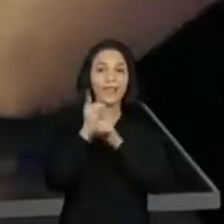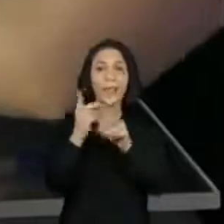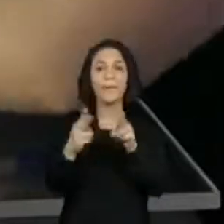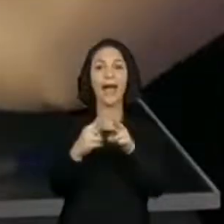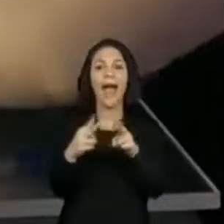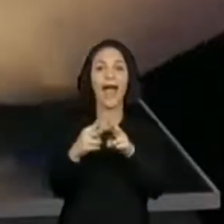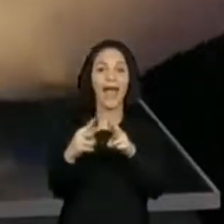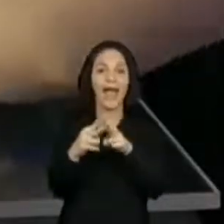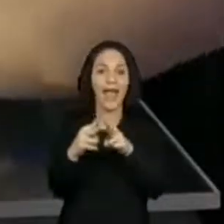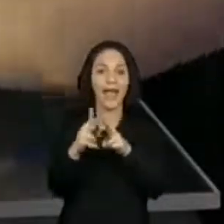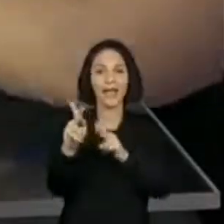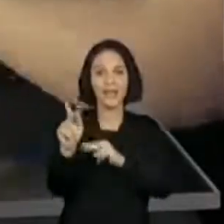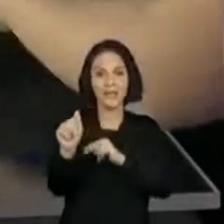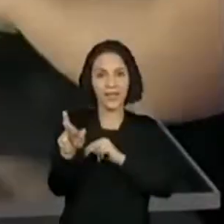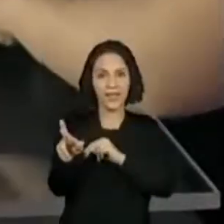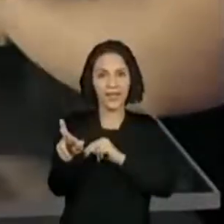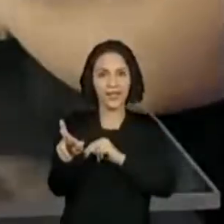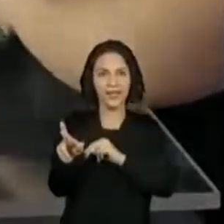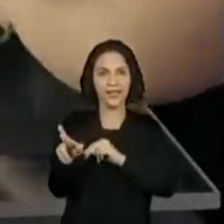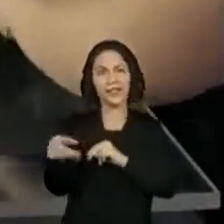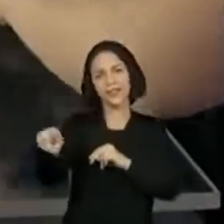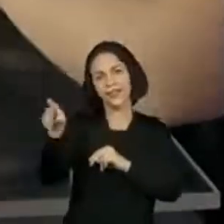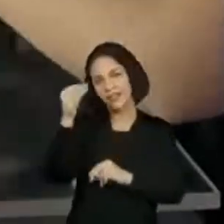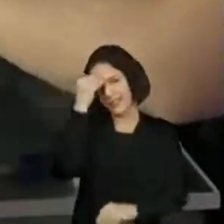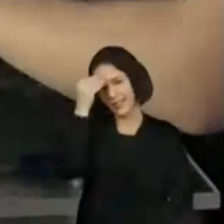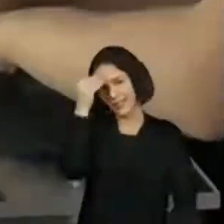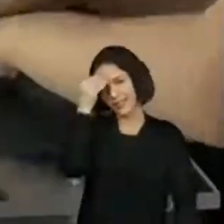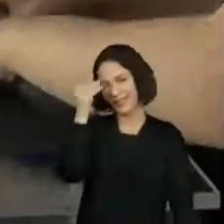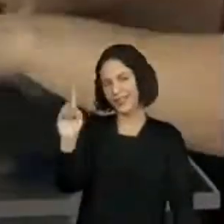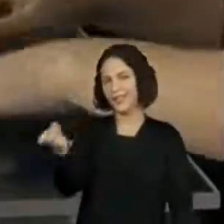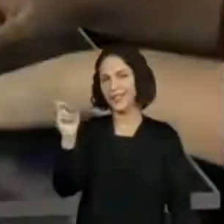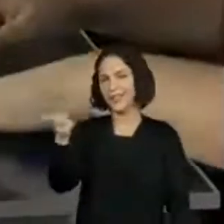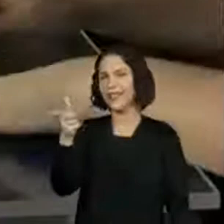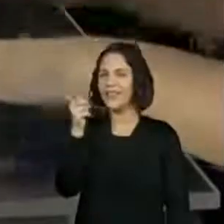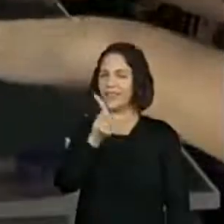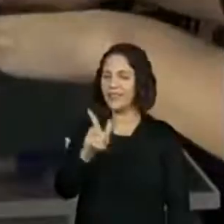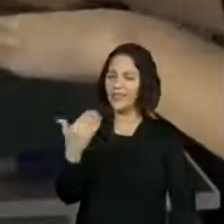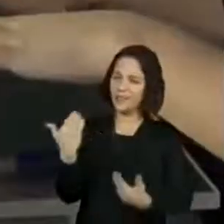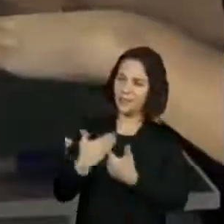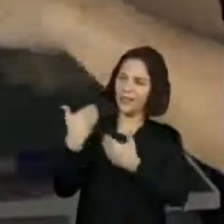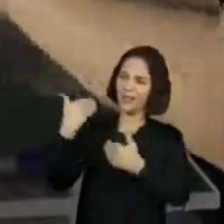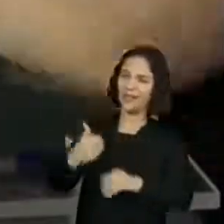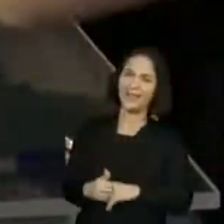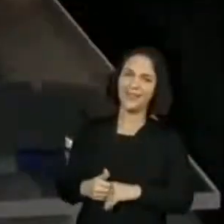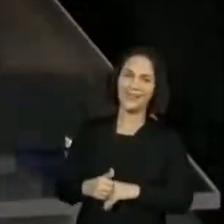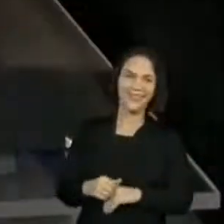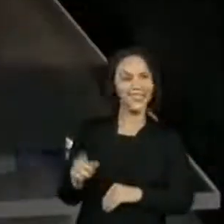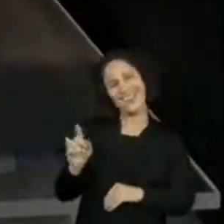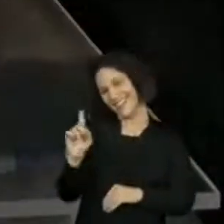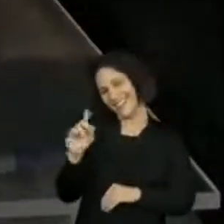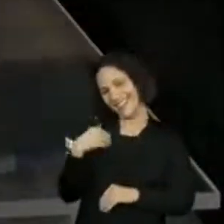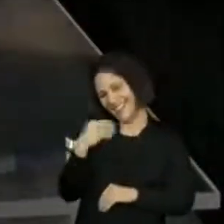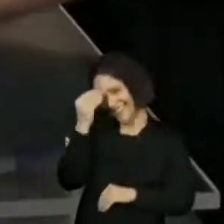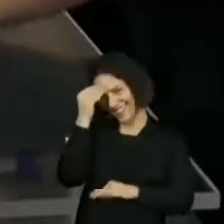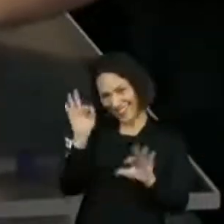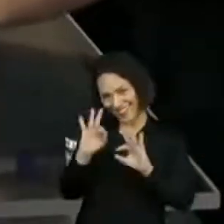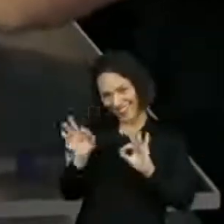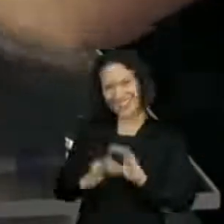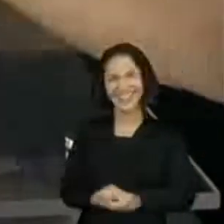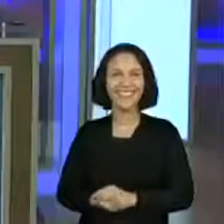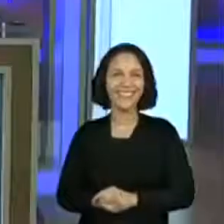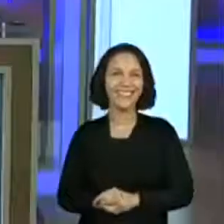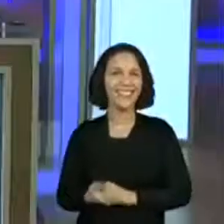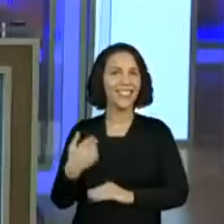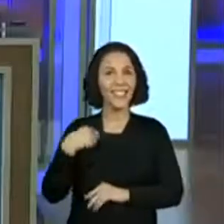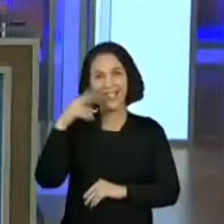Enquanto eu tava falando, a Pro Fran tava olhando as figuras e já gravando tudo, ela vai ganhar o jogo. Só que não. Só que não. Porque